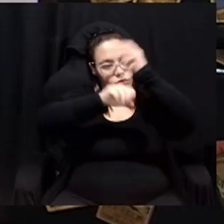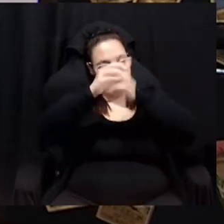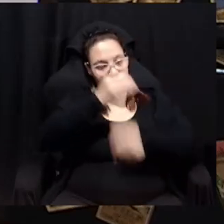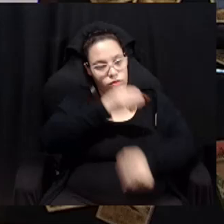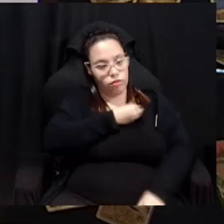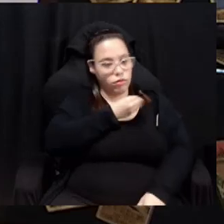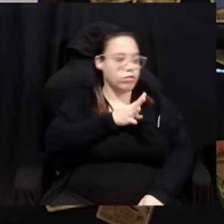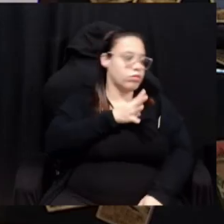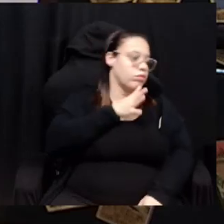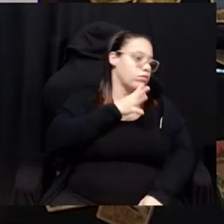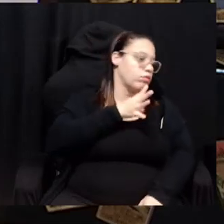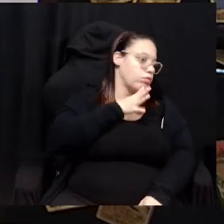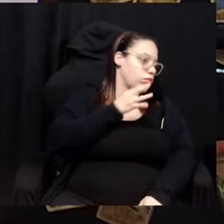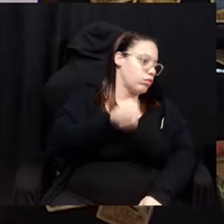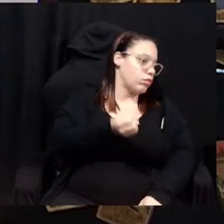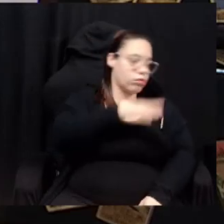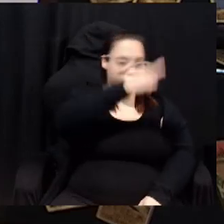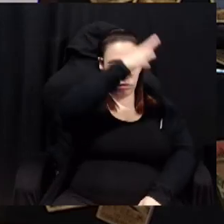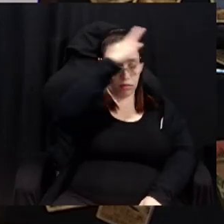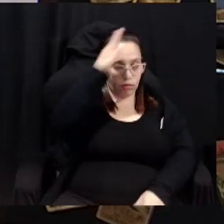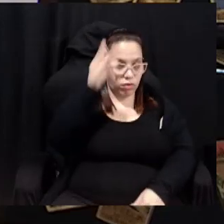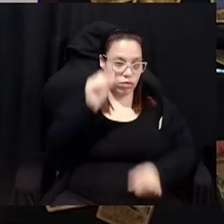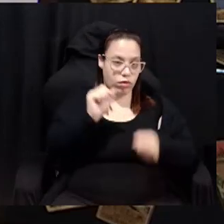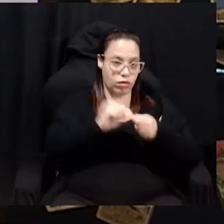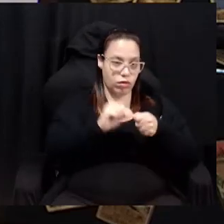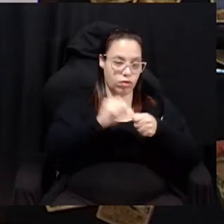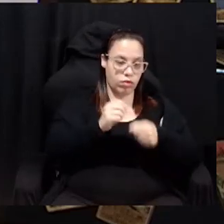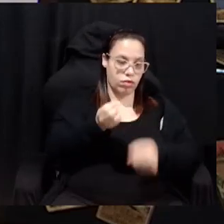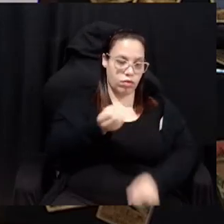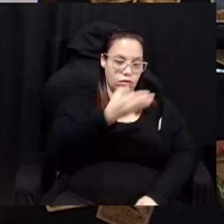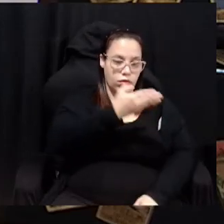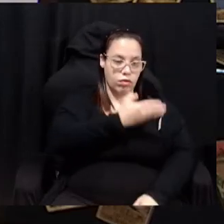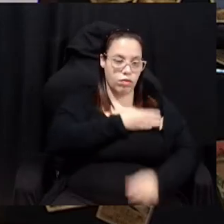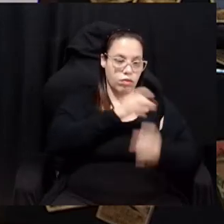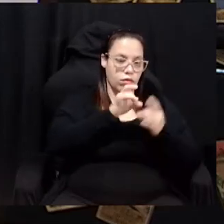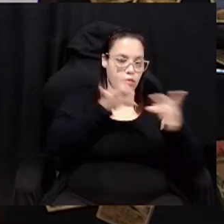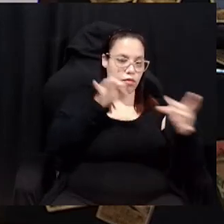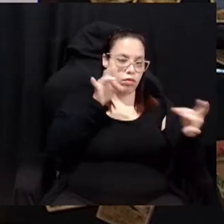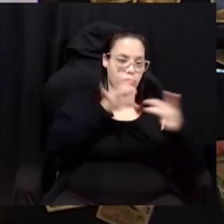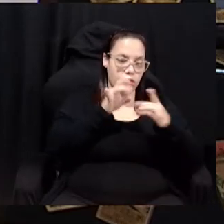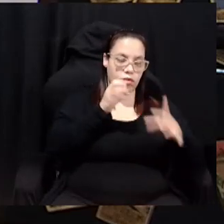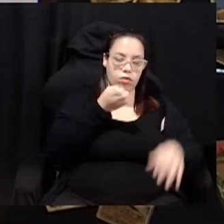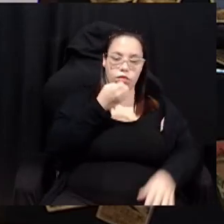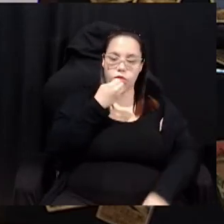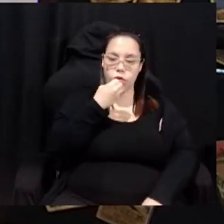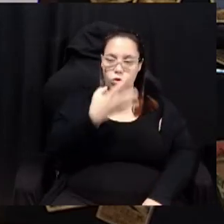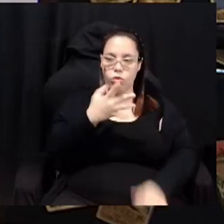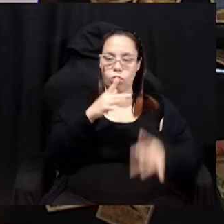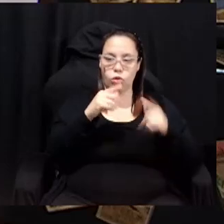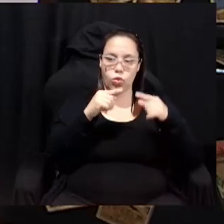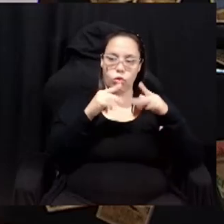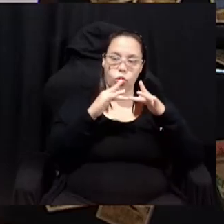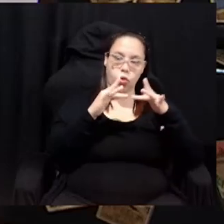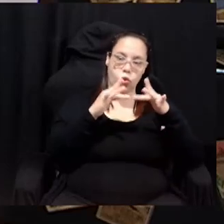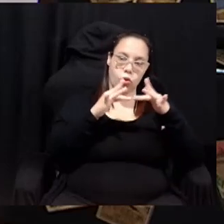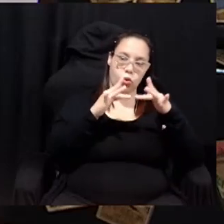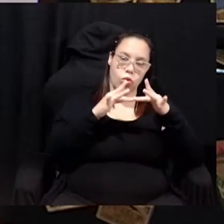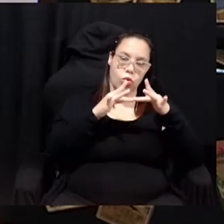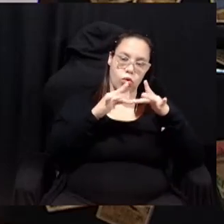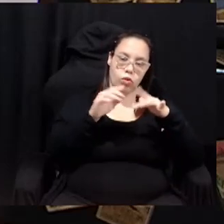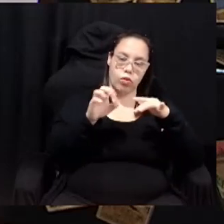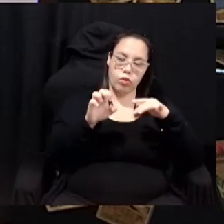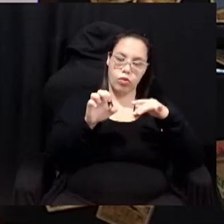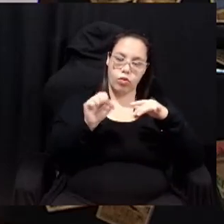novos clientes, fizemos novas parcerias, network também tem muito nessas feiras grandes, Expo São Paulo, Expo